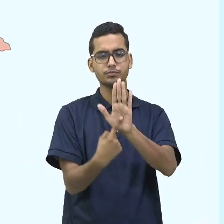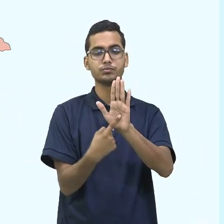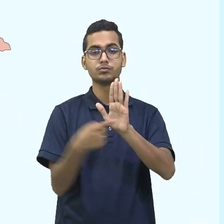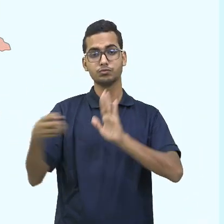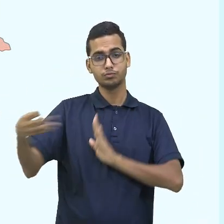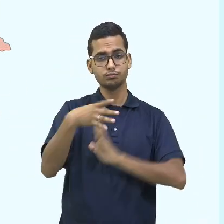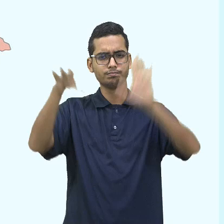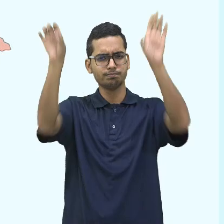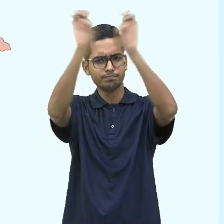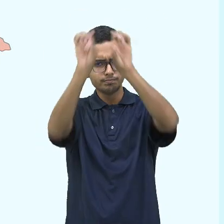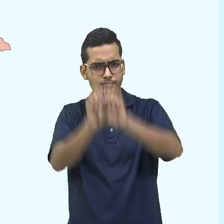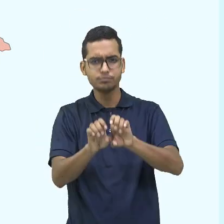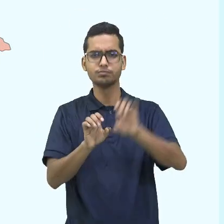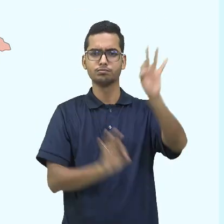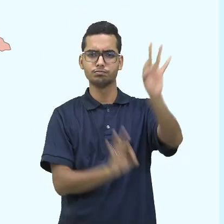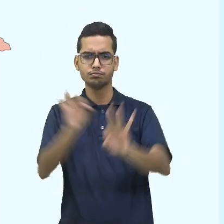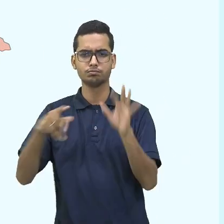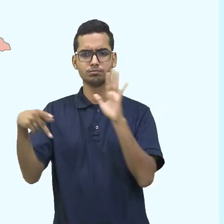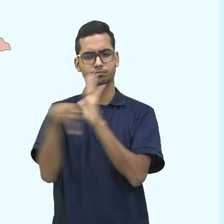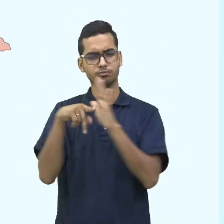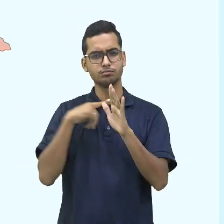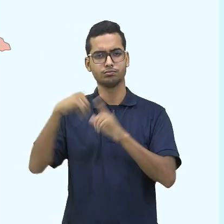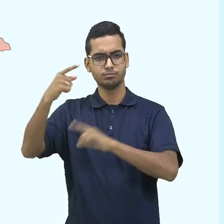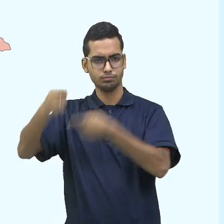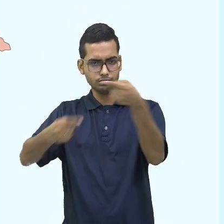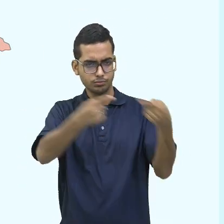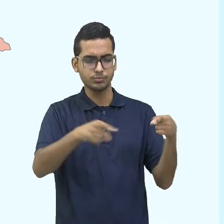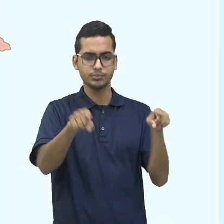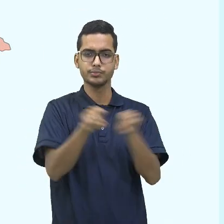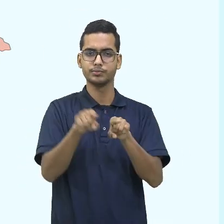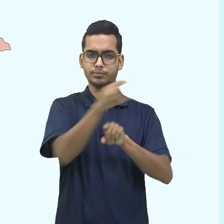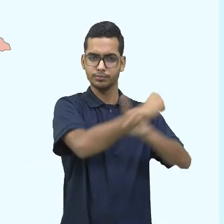configuração política e social.